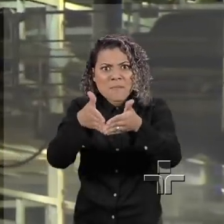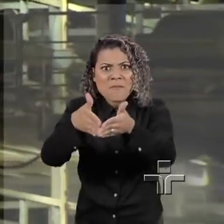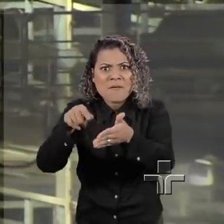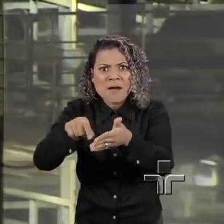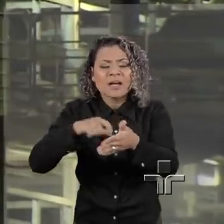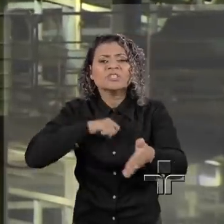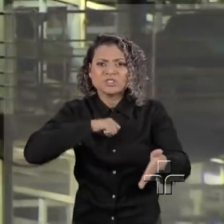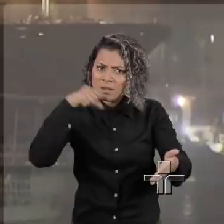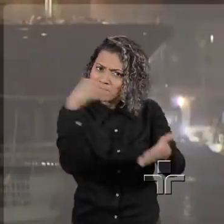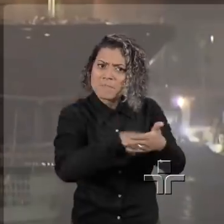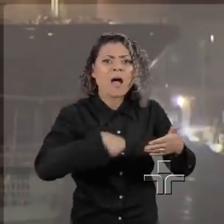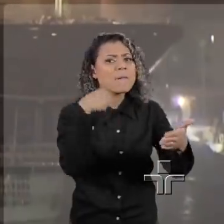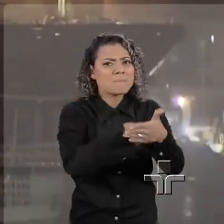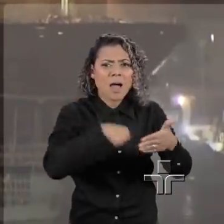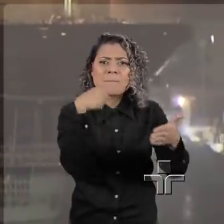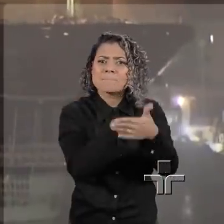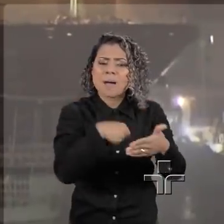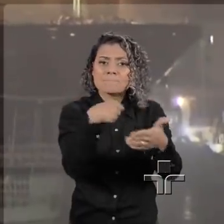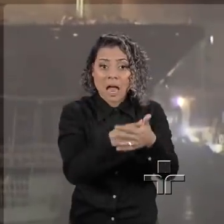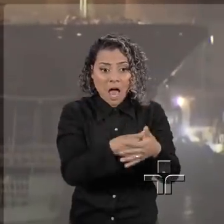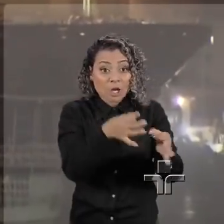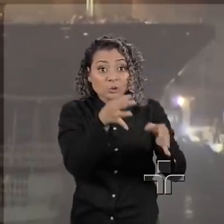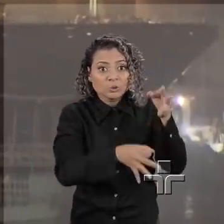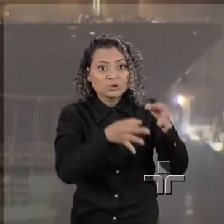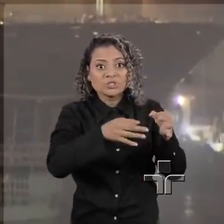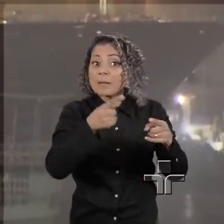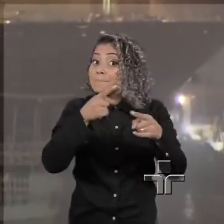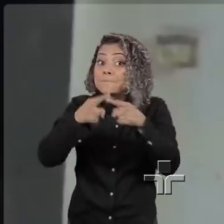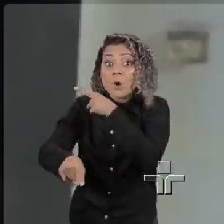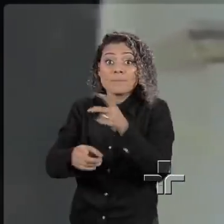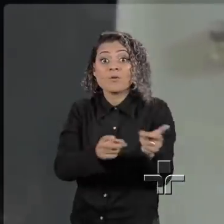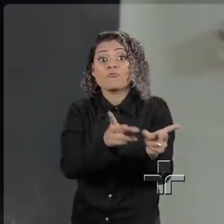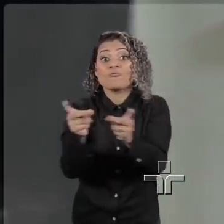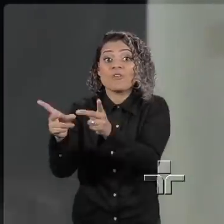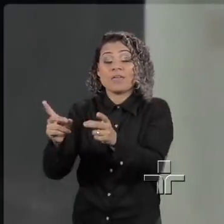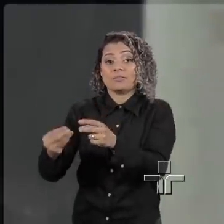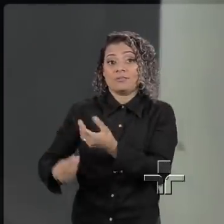protestos de ativistas. A justiça chegou a proibir o comércio de